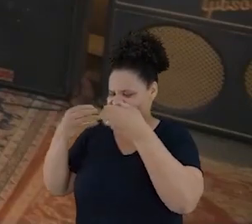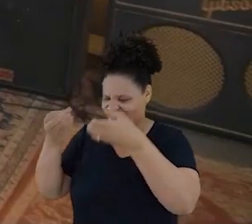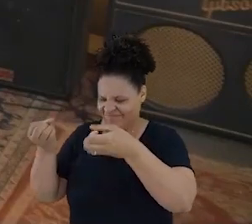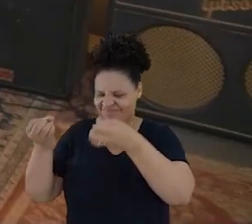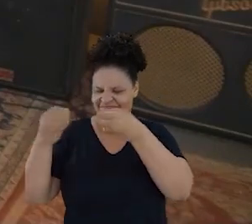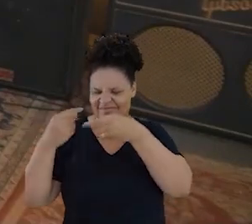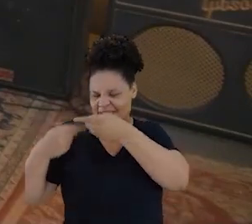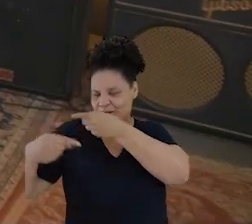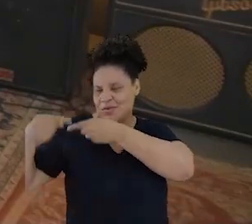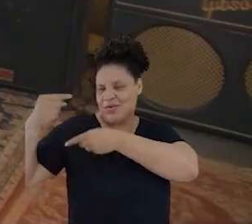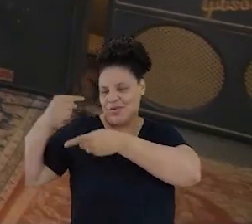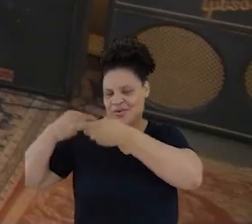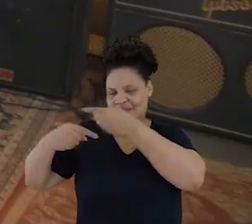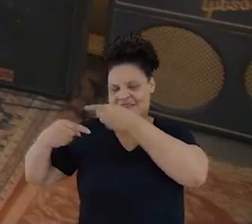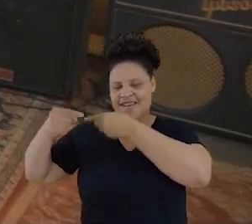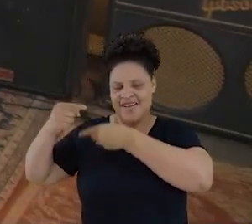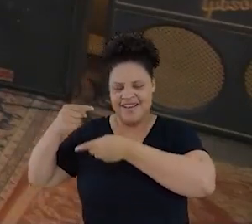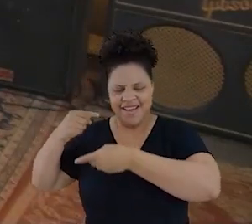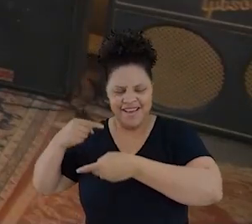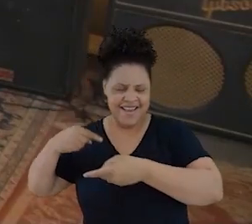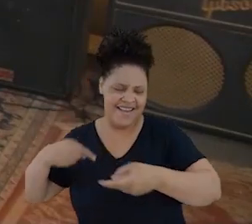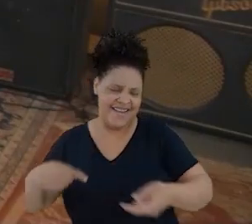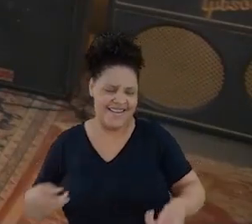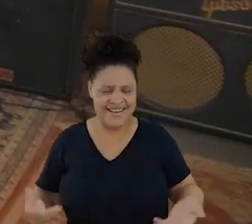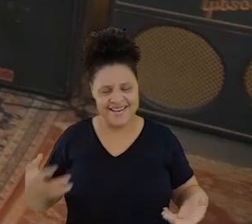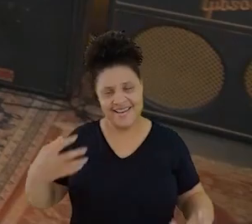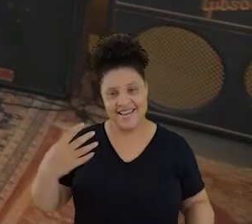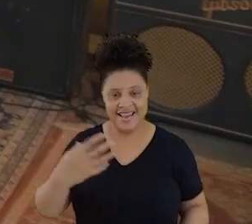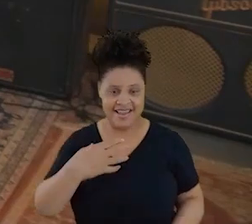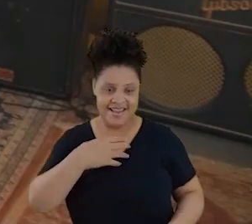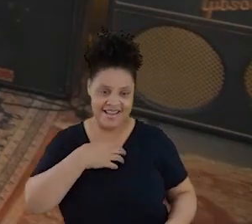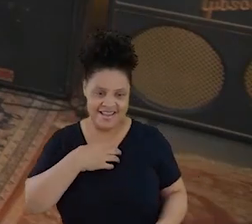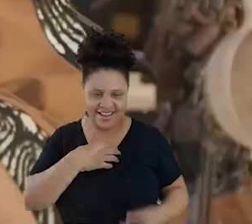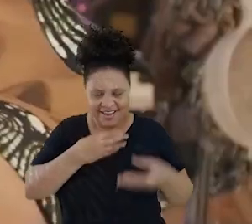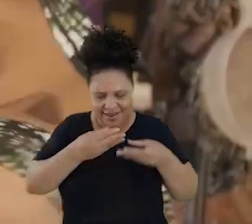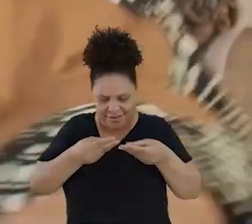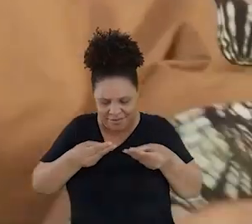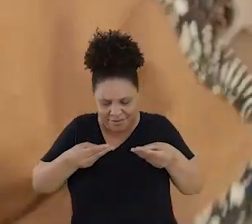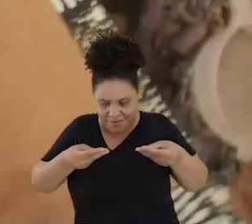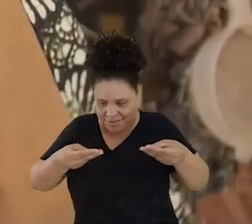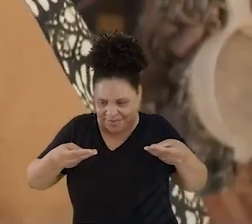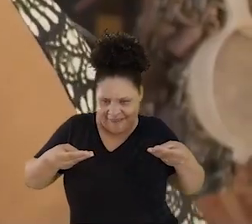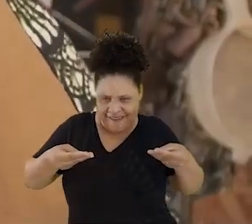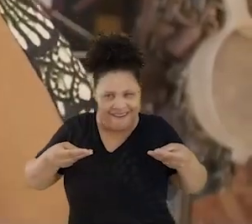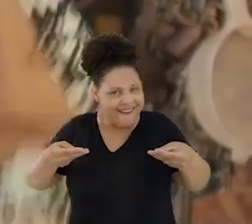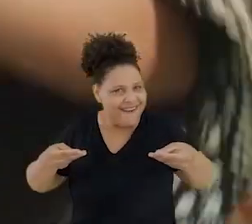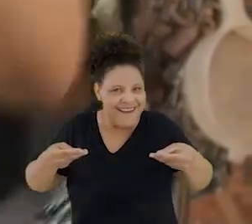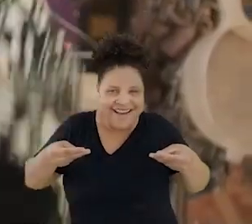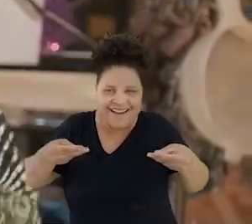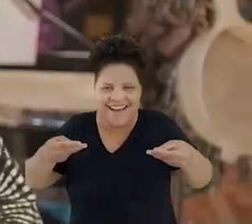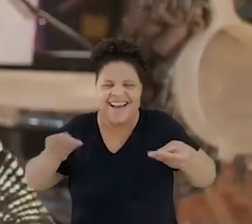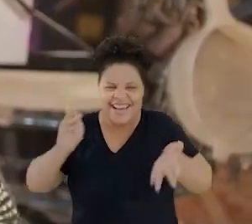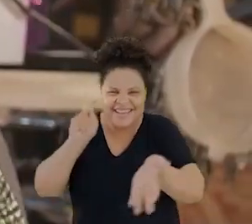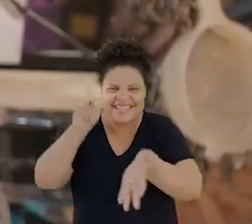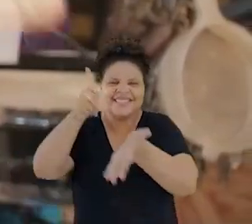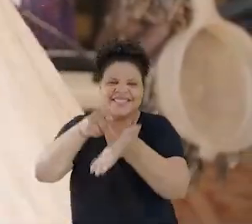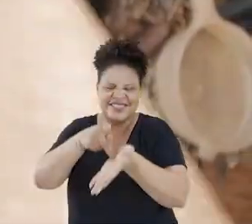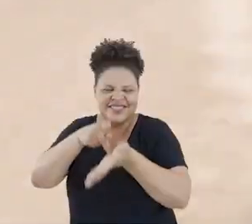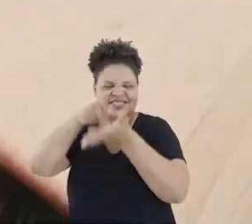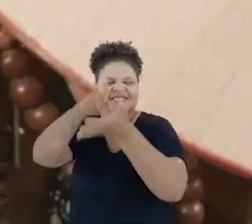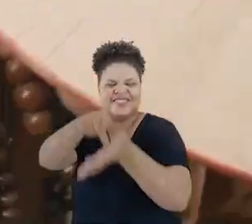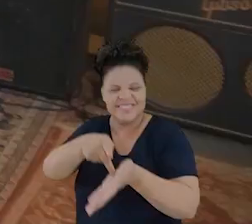vem de longe pra me guiar. Sinto o som do verso que não vai passar batido, que é verdadeiro,